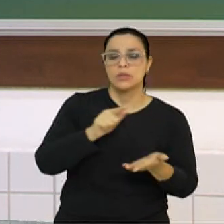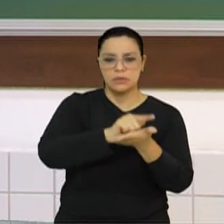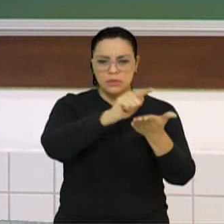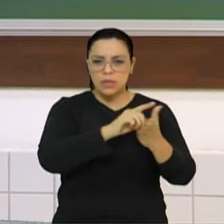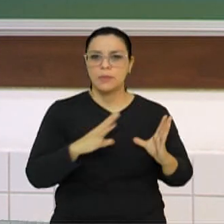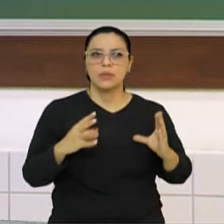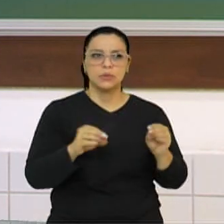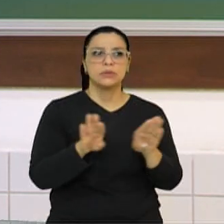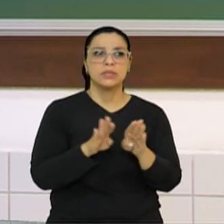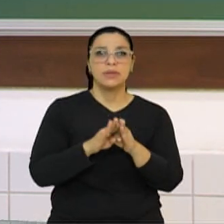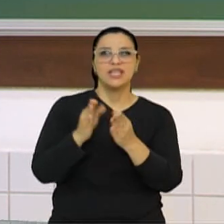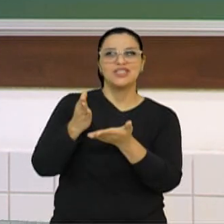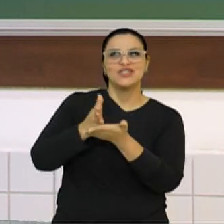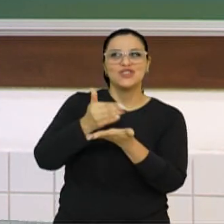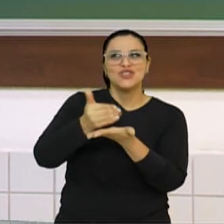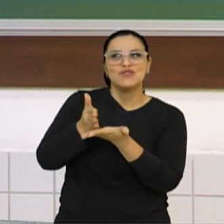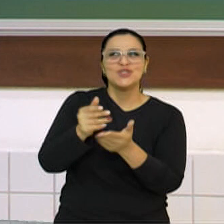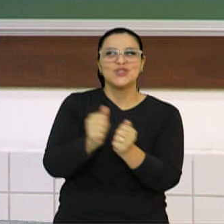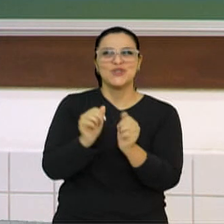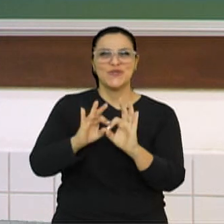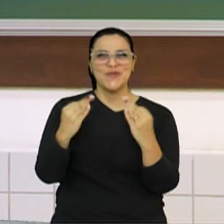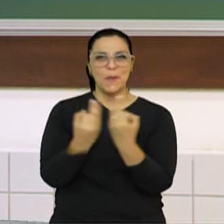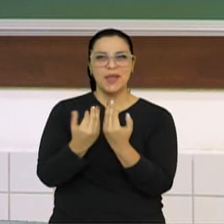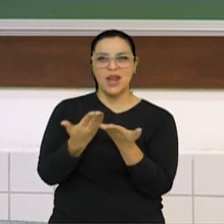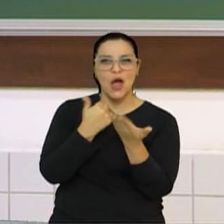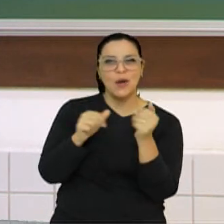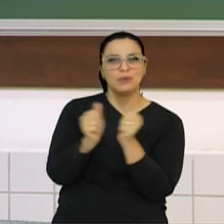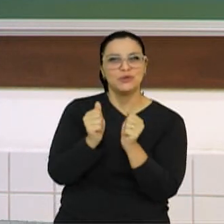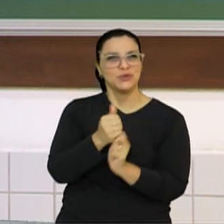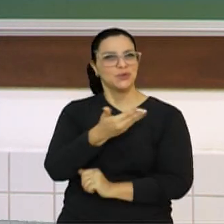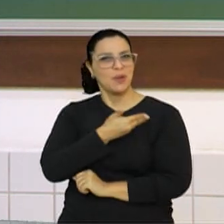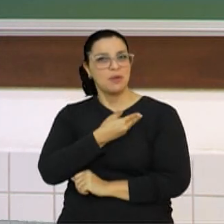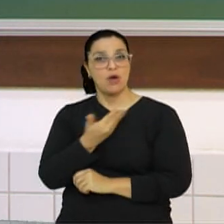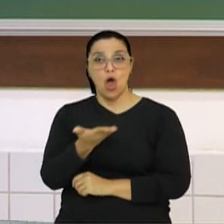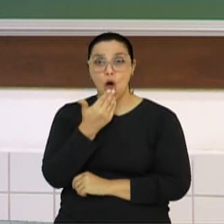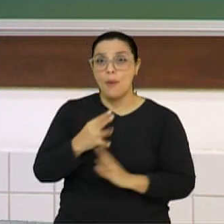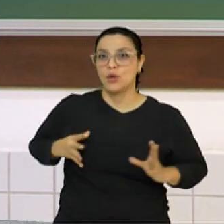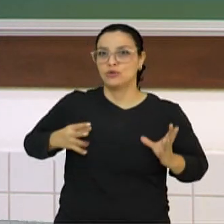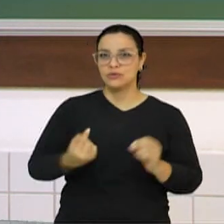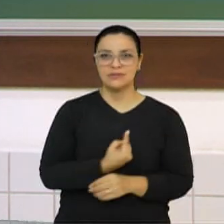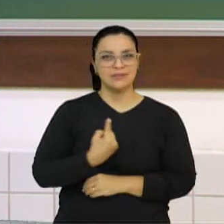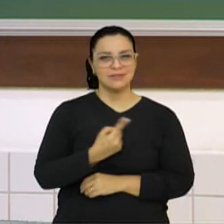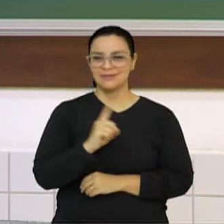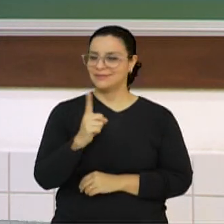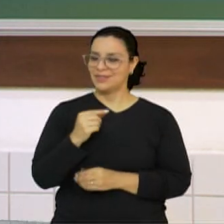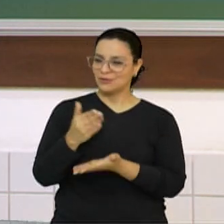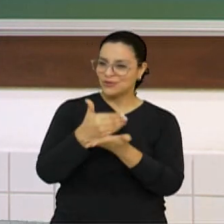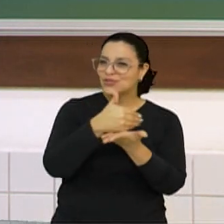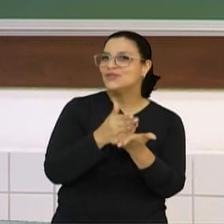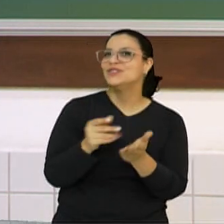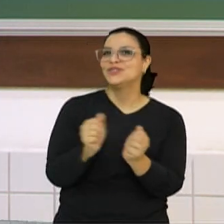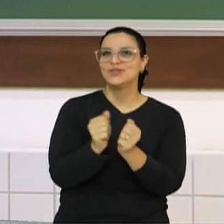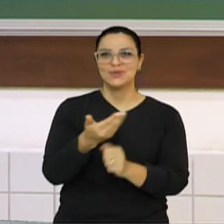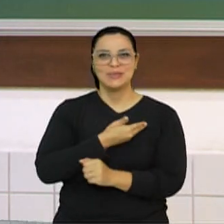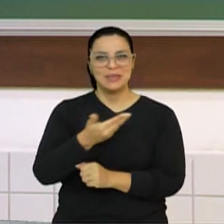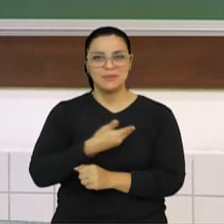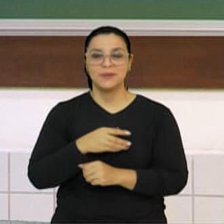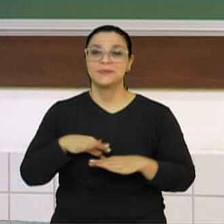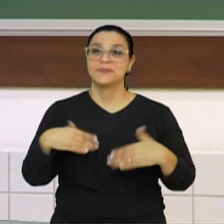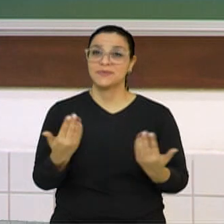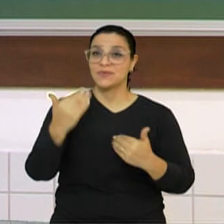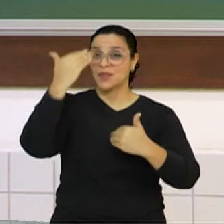né? Divida aí com seus familiares, com seus amigos, não vai querer comer toda a célula sozinha, né? Também. E assim,